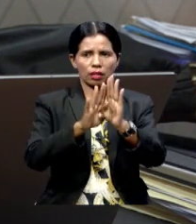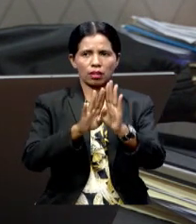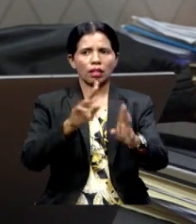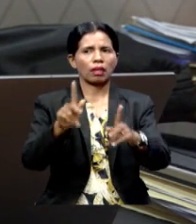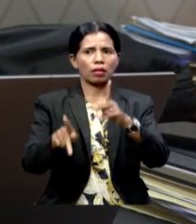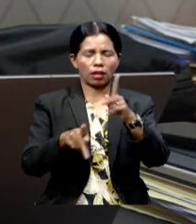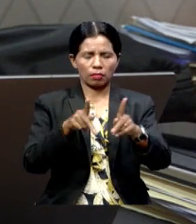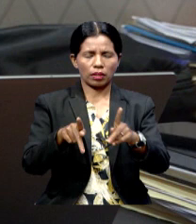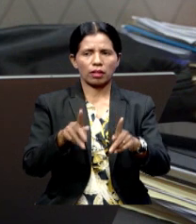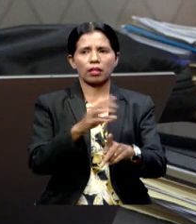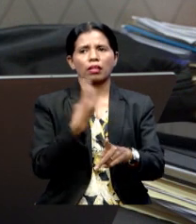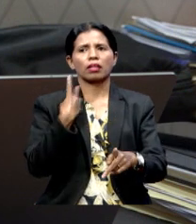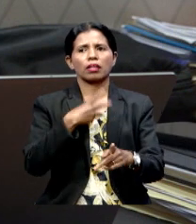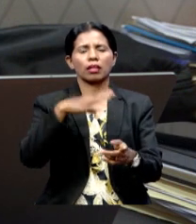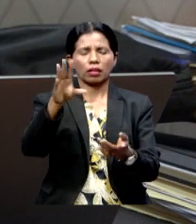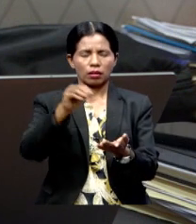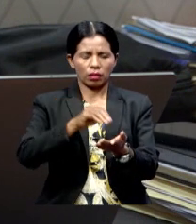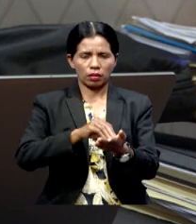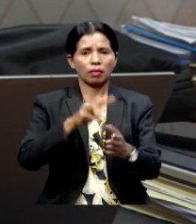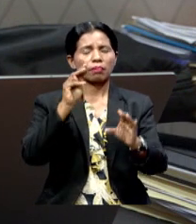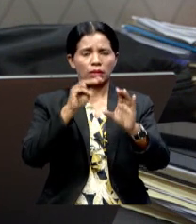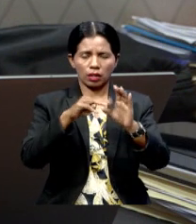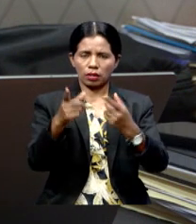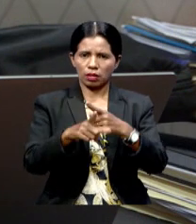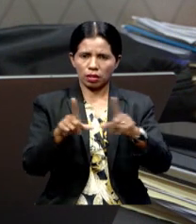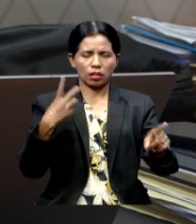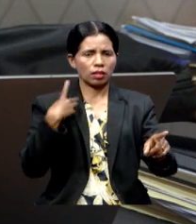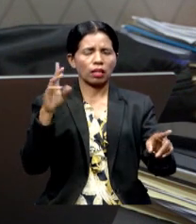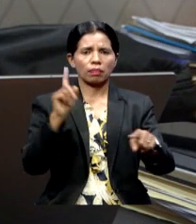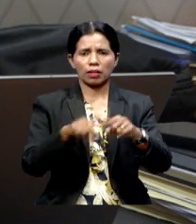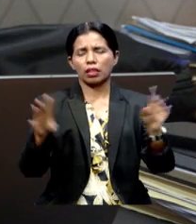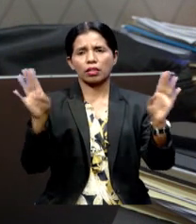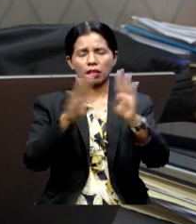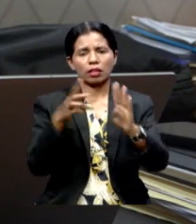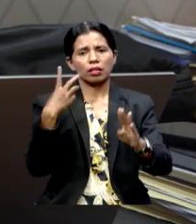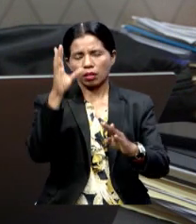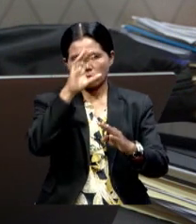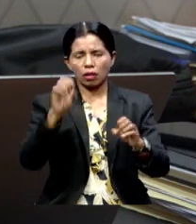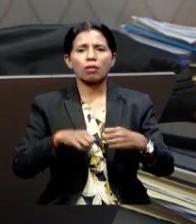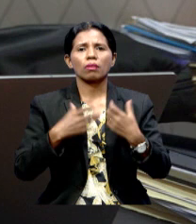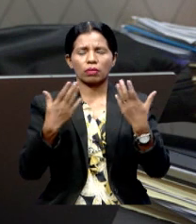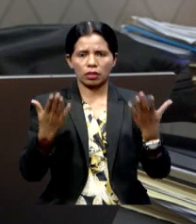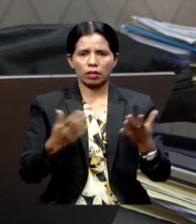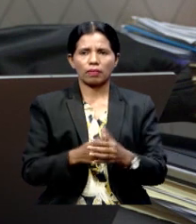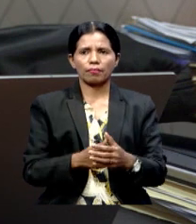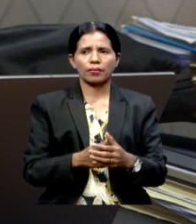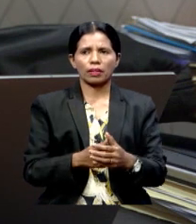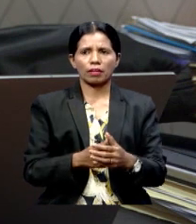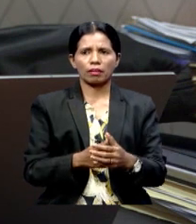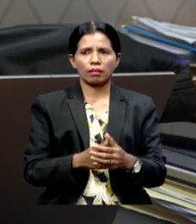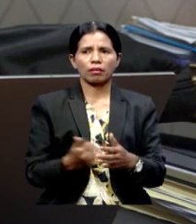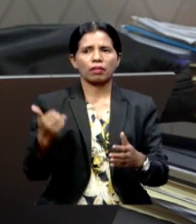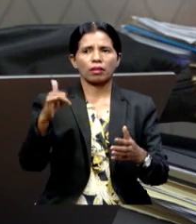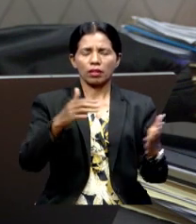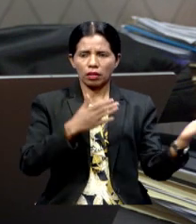emania ne negosi ita kom adopta mercado livre gale ito na belta kamay bi ito buka mays o insa para bale hamate si